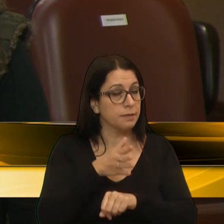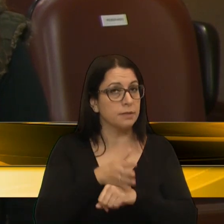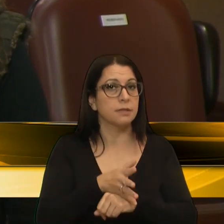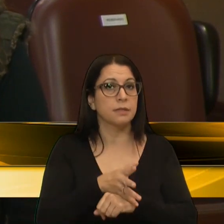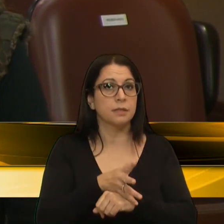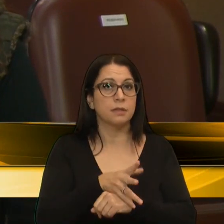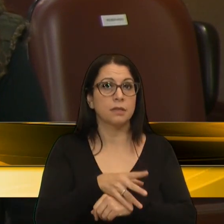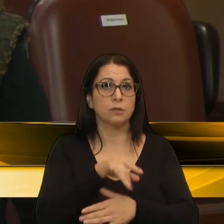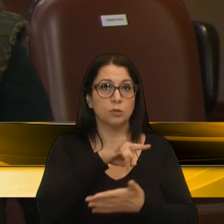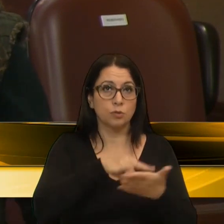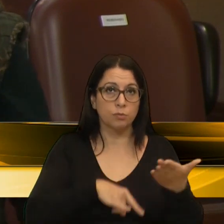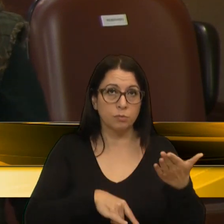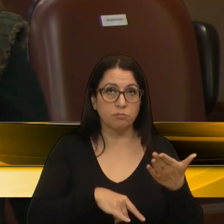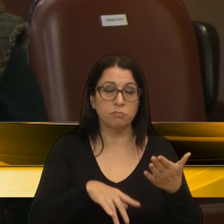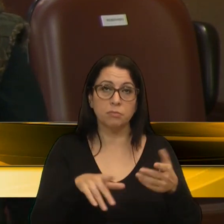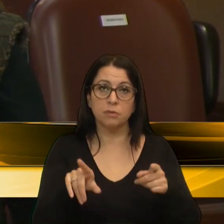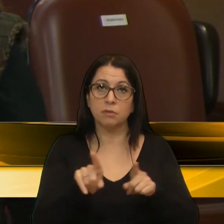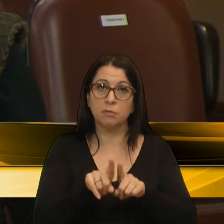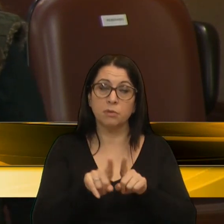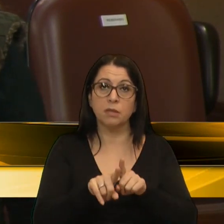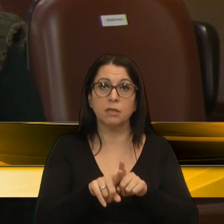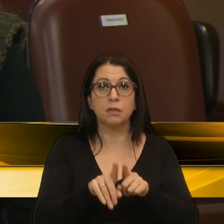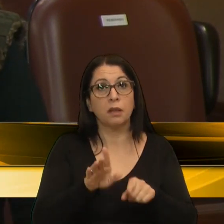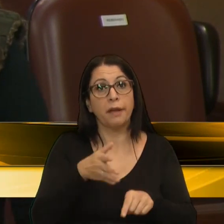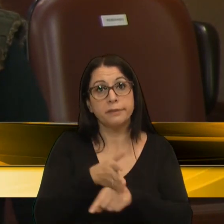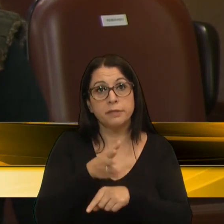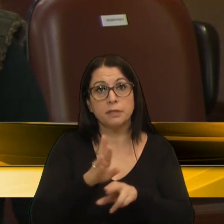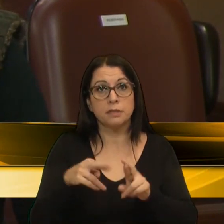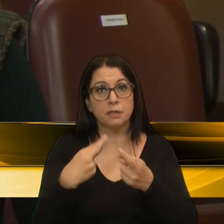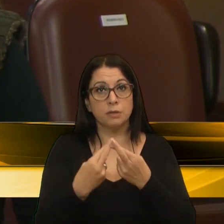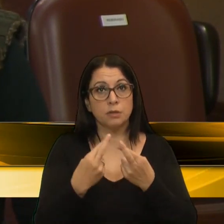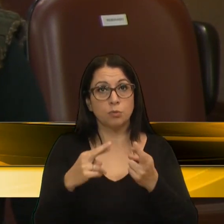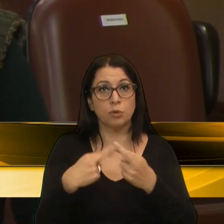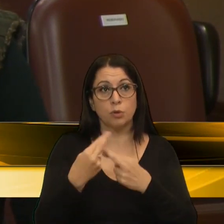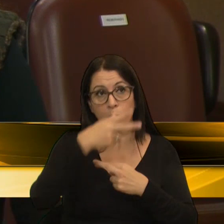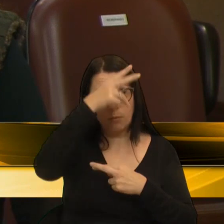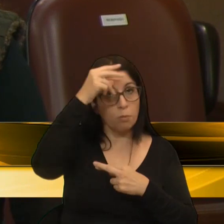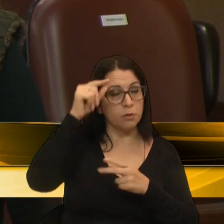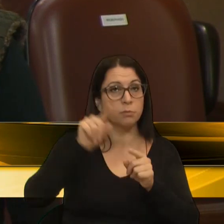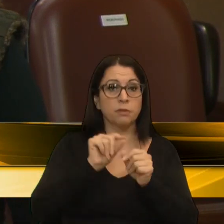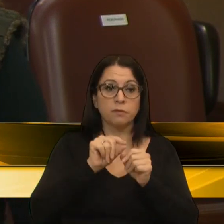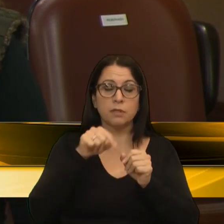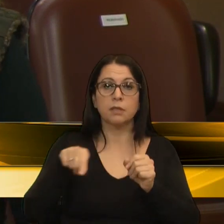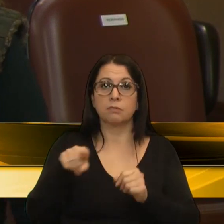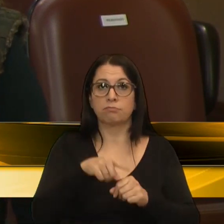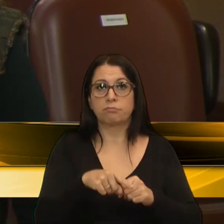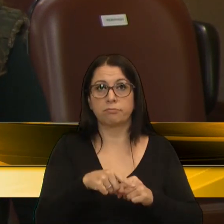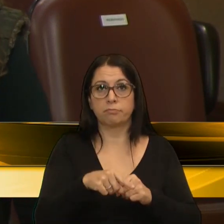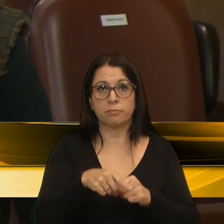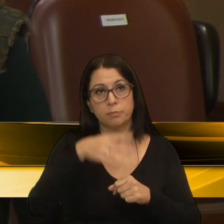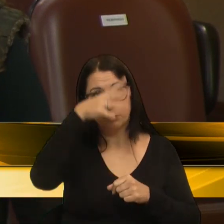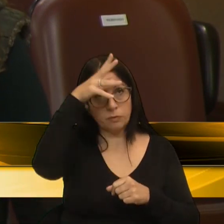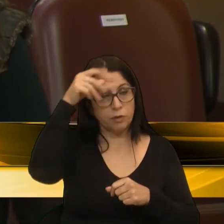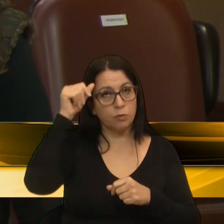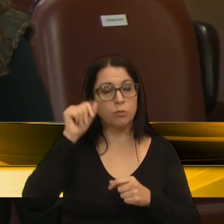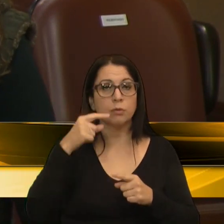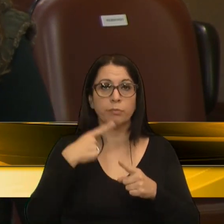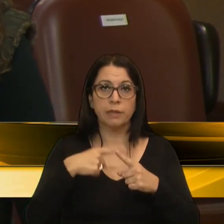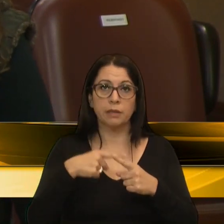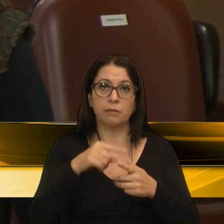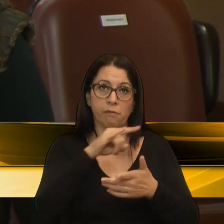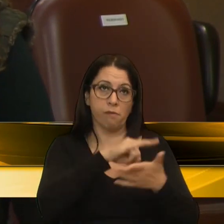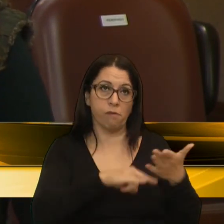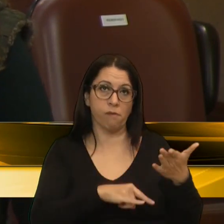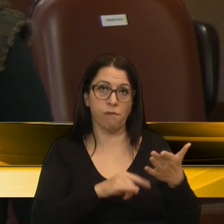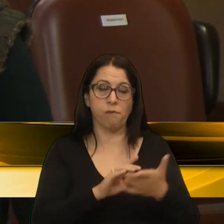a esses documentos, talvez até acesso às reuniões e audiências públicas que foram promovidas pelo Poder Executivo, porque esses